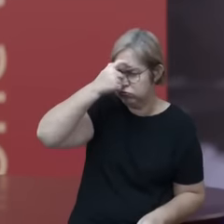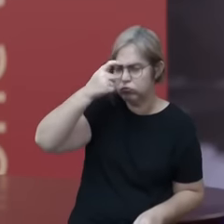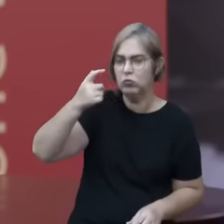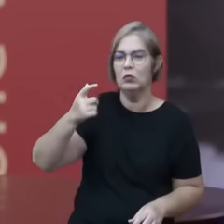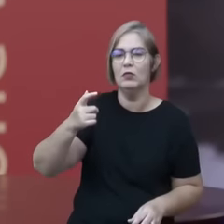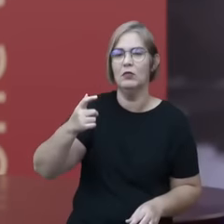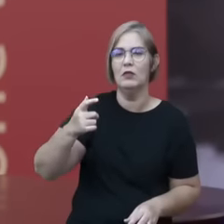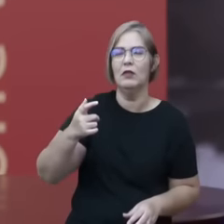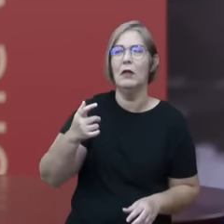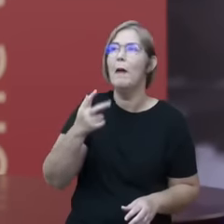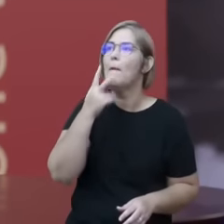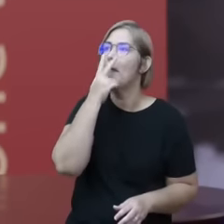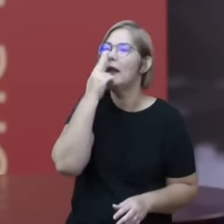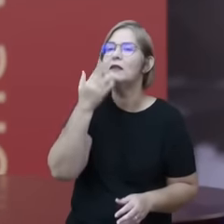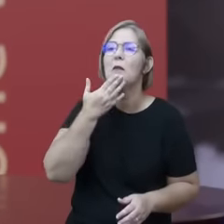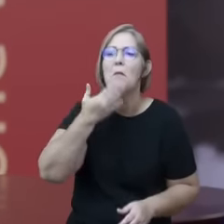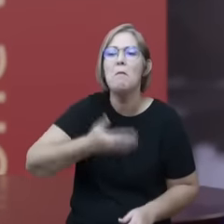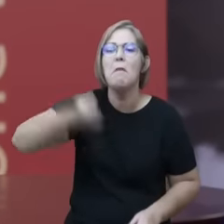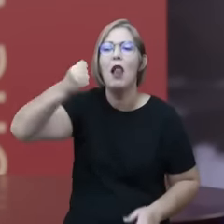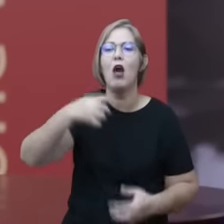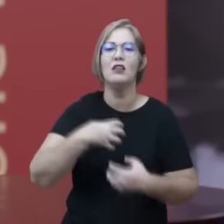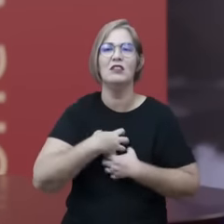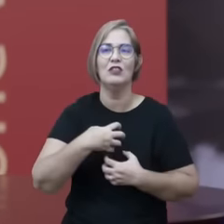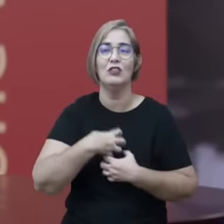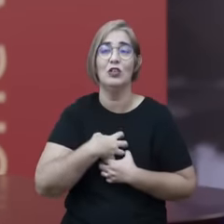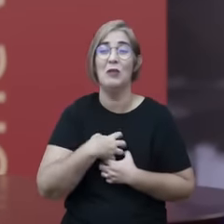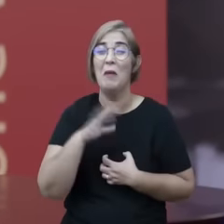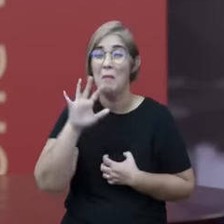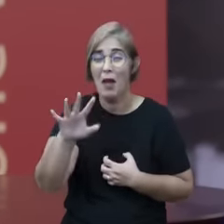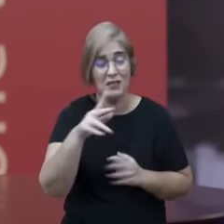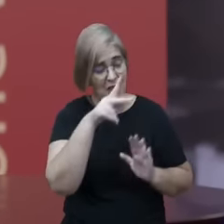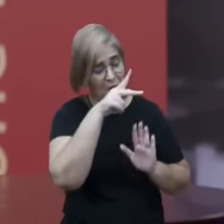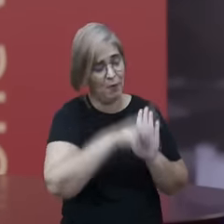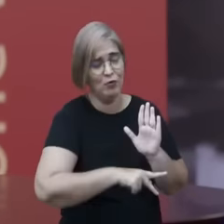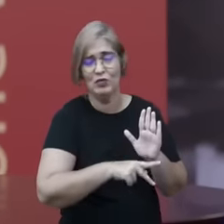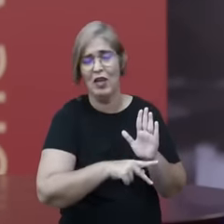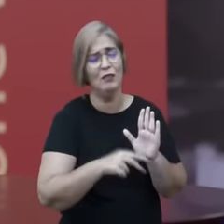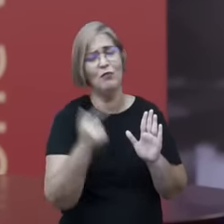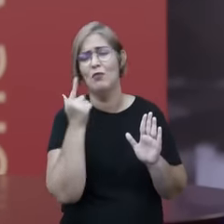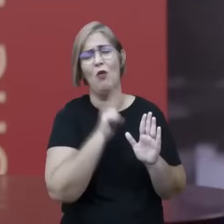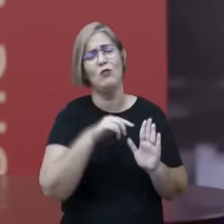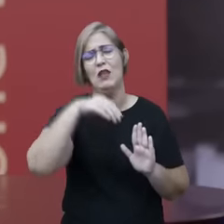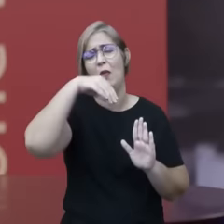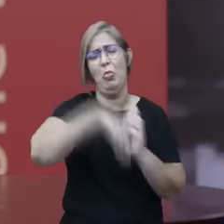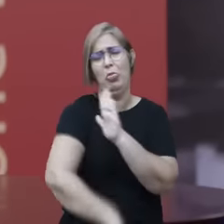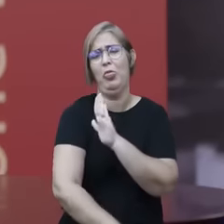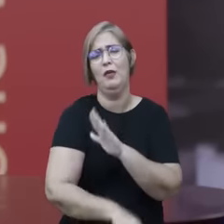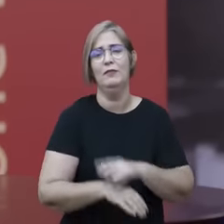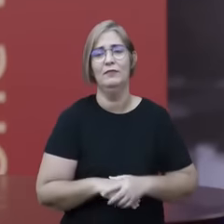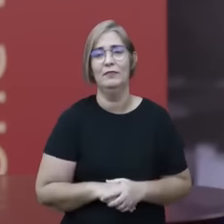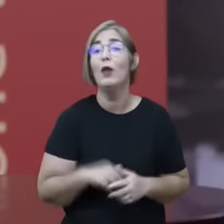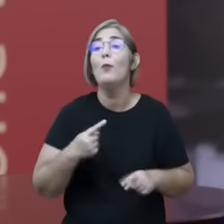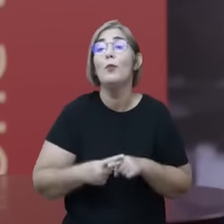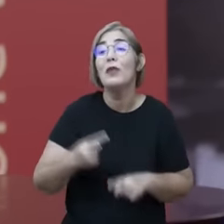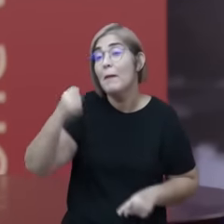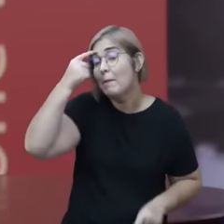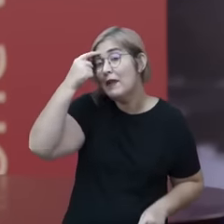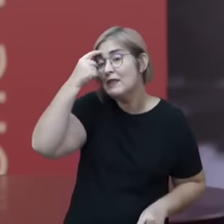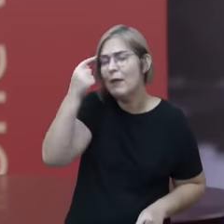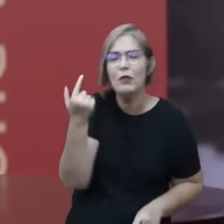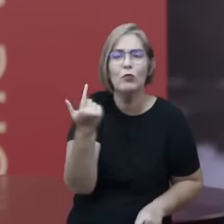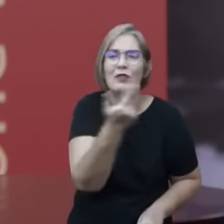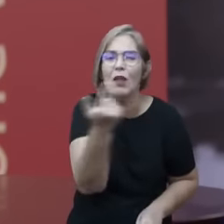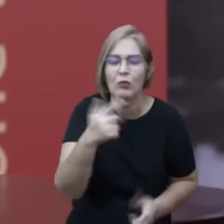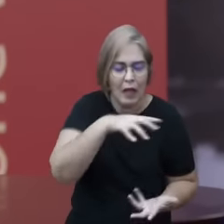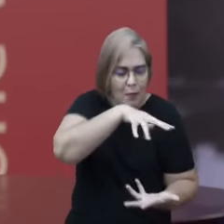construir esse sentido. Mas esse projeto fracassa, esse fracasso do nosso pensamento na ordenação do